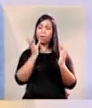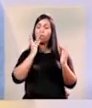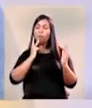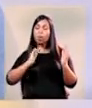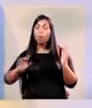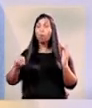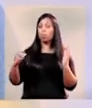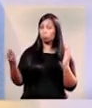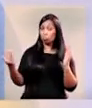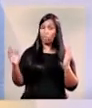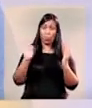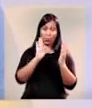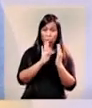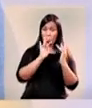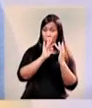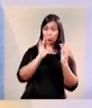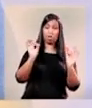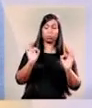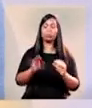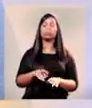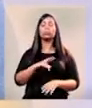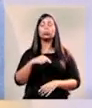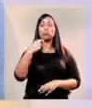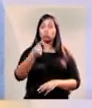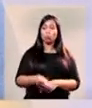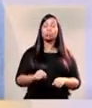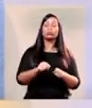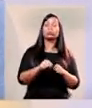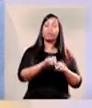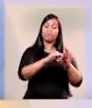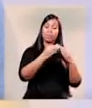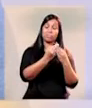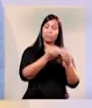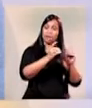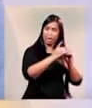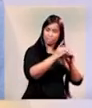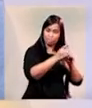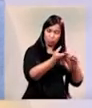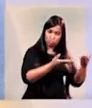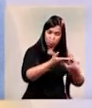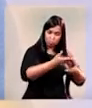com o adolescente. Posteriormente, realizamos o atendimento à família